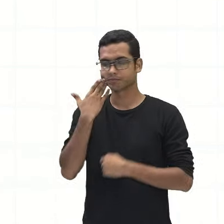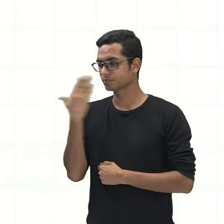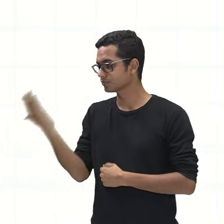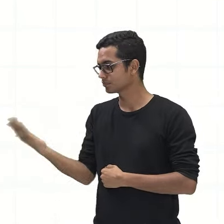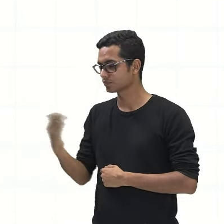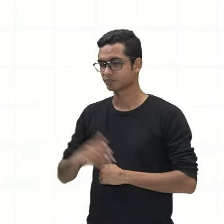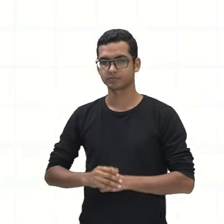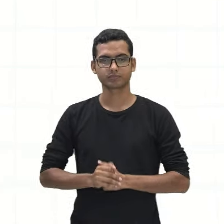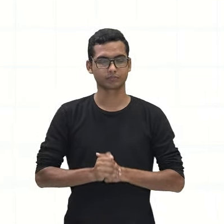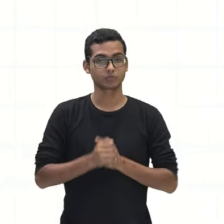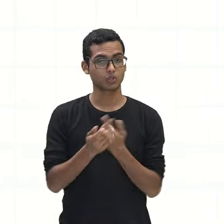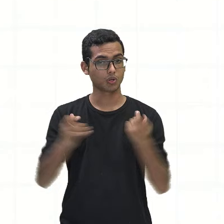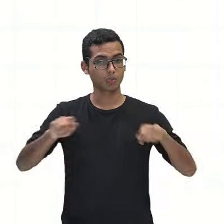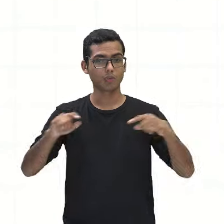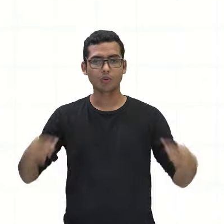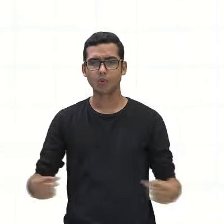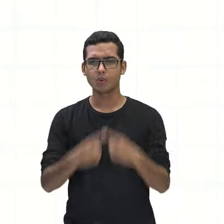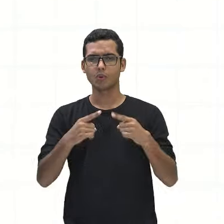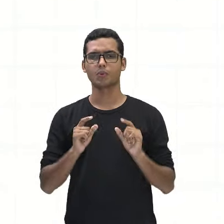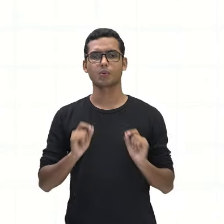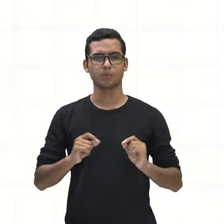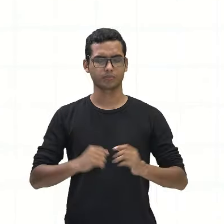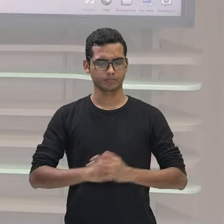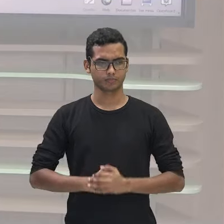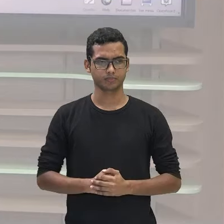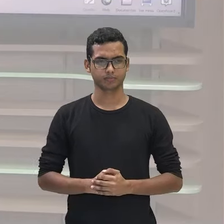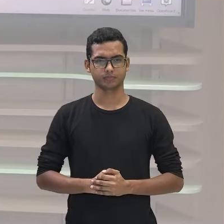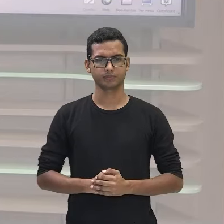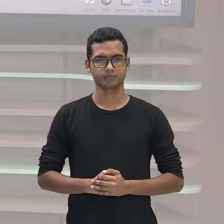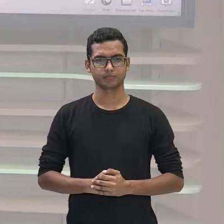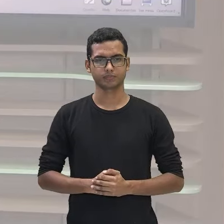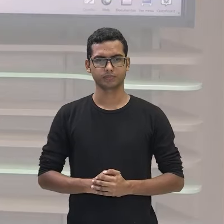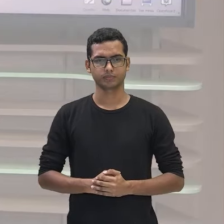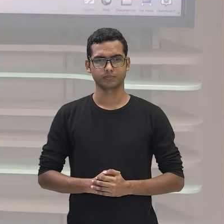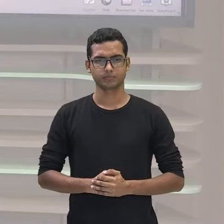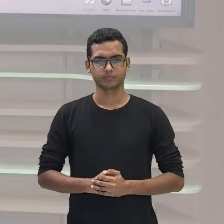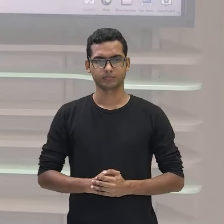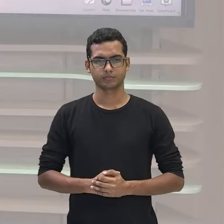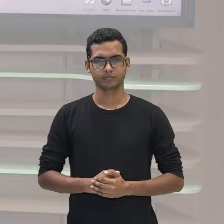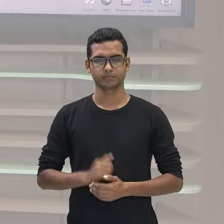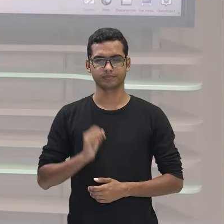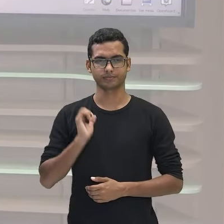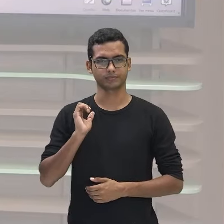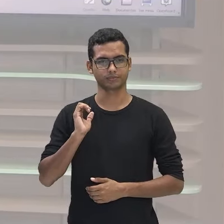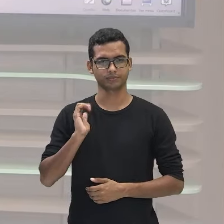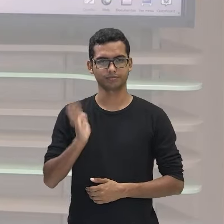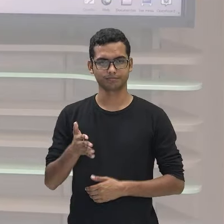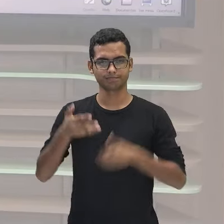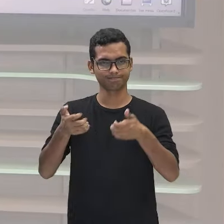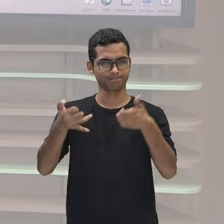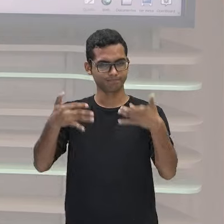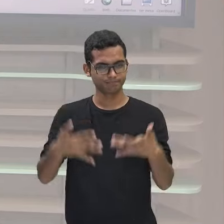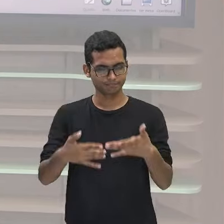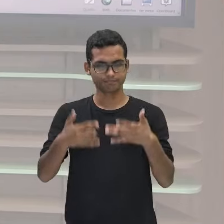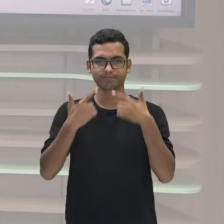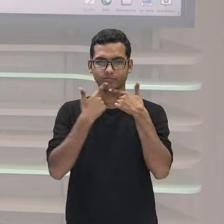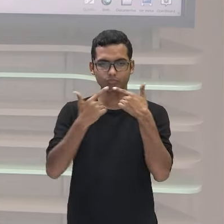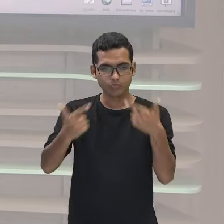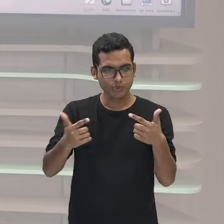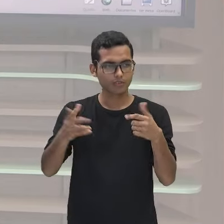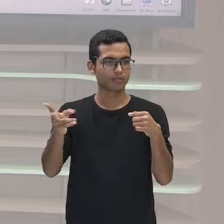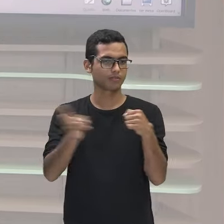vir associado, olha só, presta atenção. Então já falamos aí da linguagem não verbal, que ela vem caracterizada